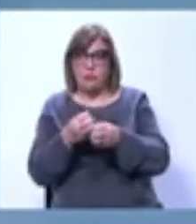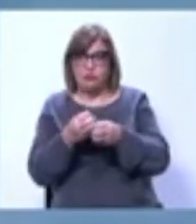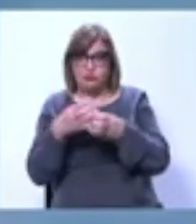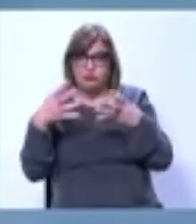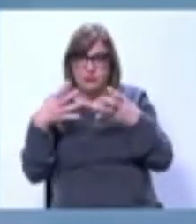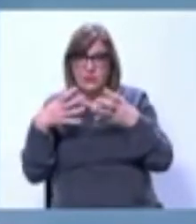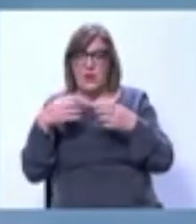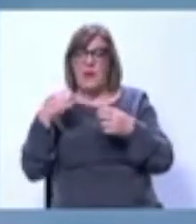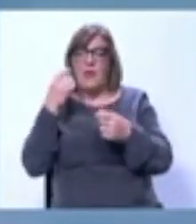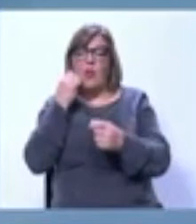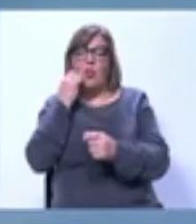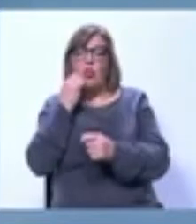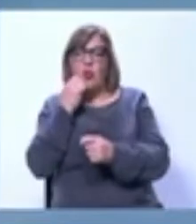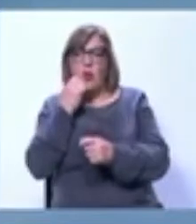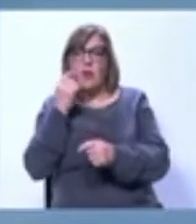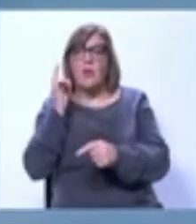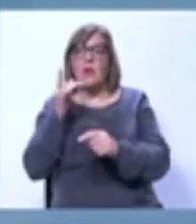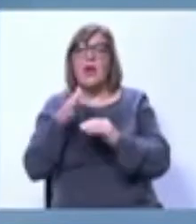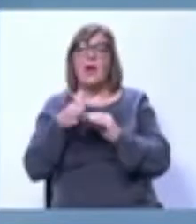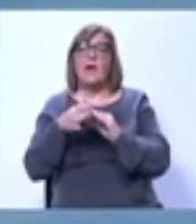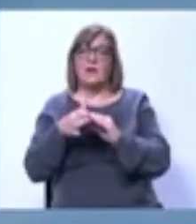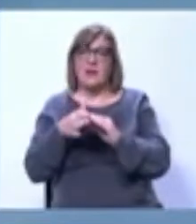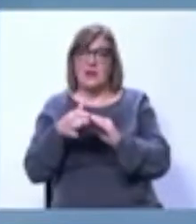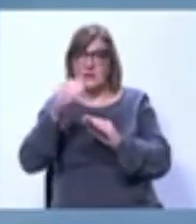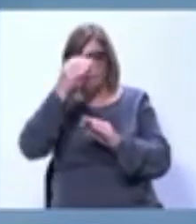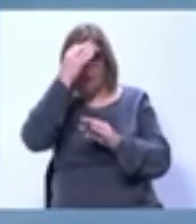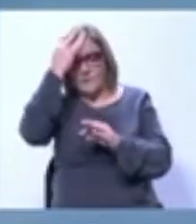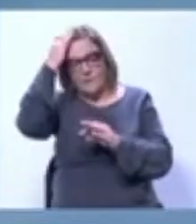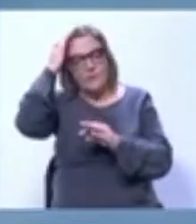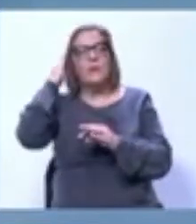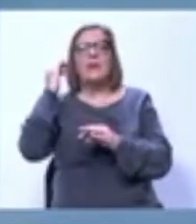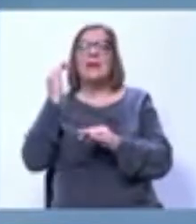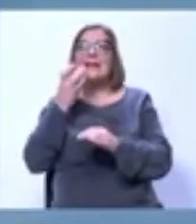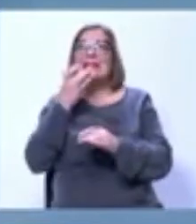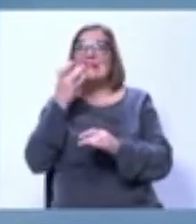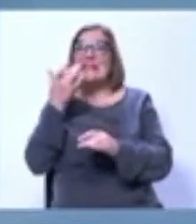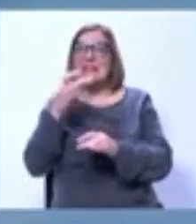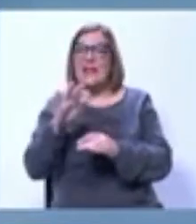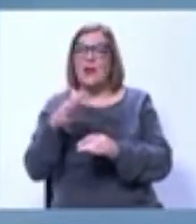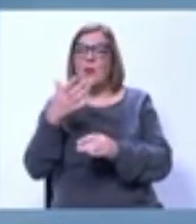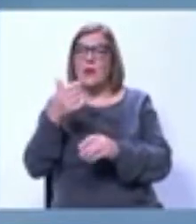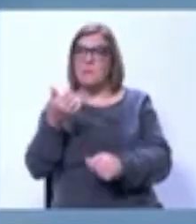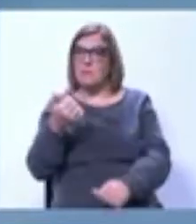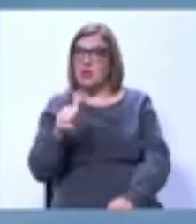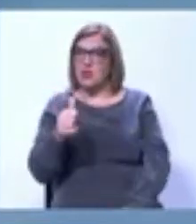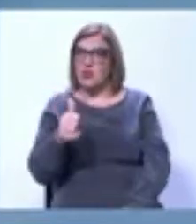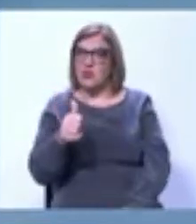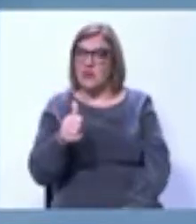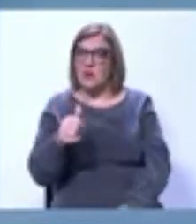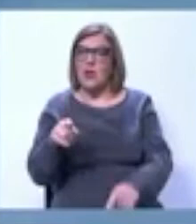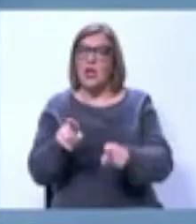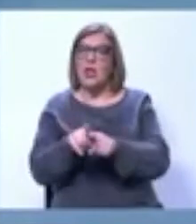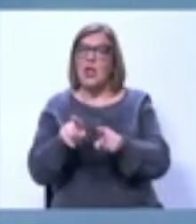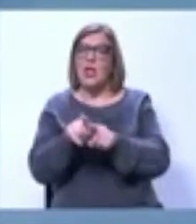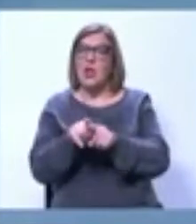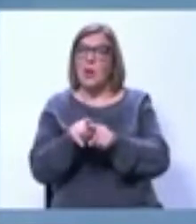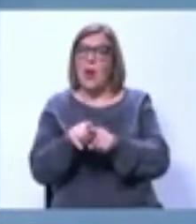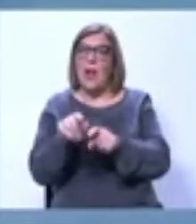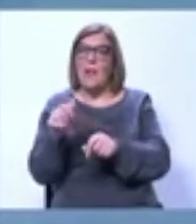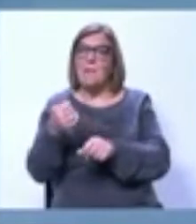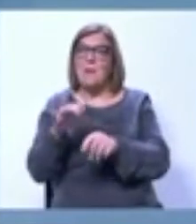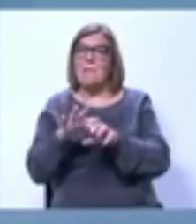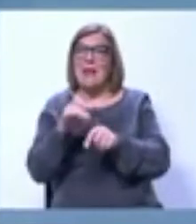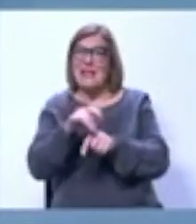inflamação e vai e vai dar dor e o que é que acontece a e sangra durante a menstruação é como estes focos